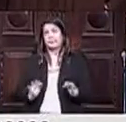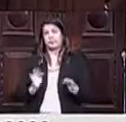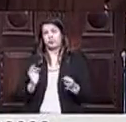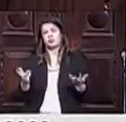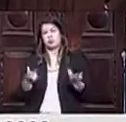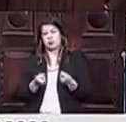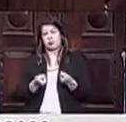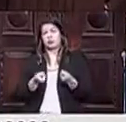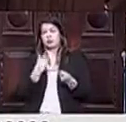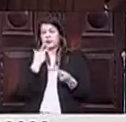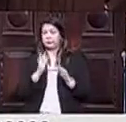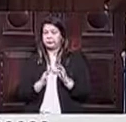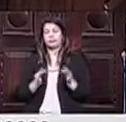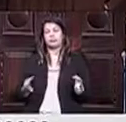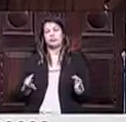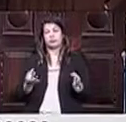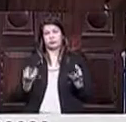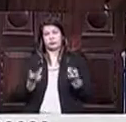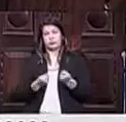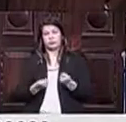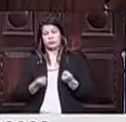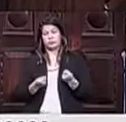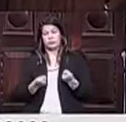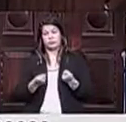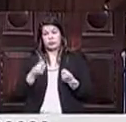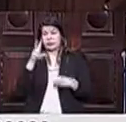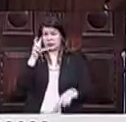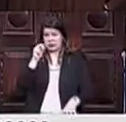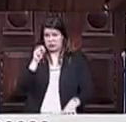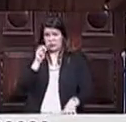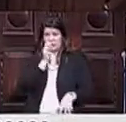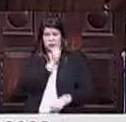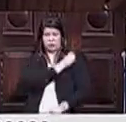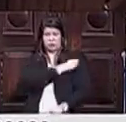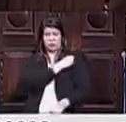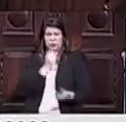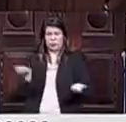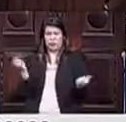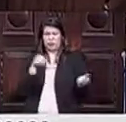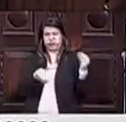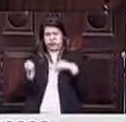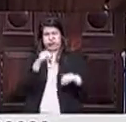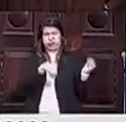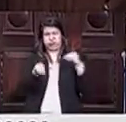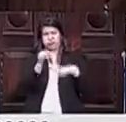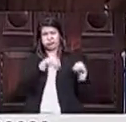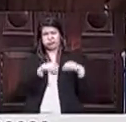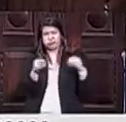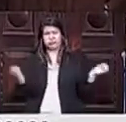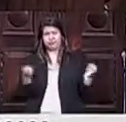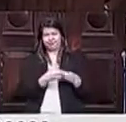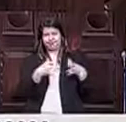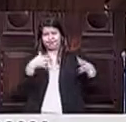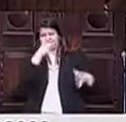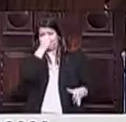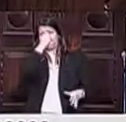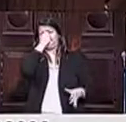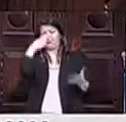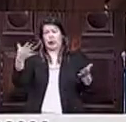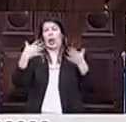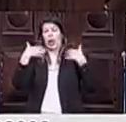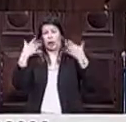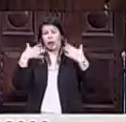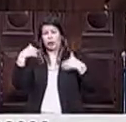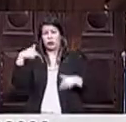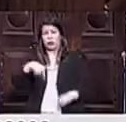falando minimamente de qualidade 50 longe sinto humilhado em uma sala de aula num calorão do rio de janeiro